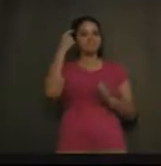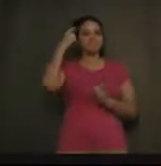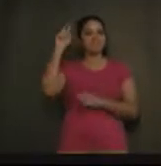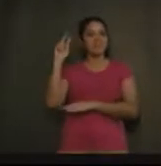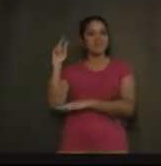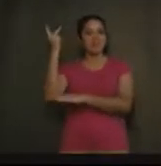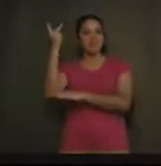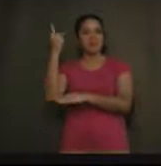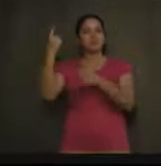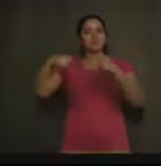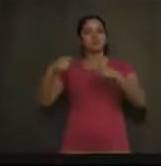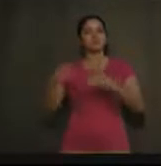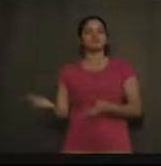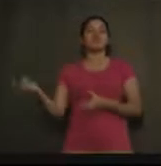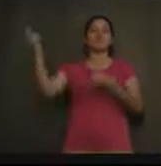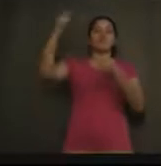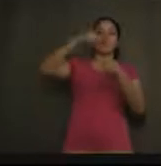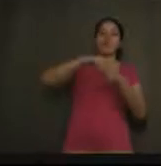e da Noruega.